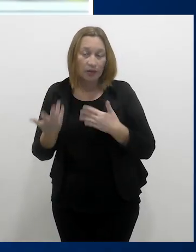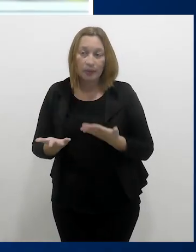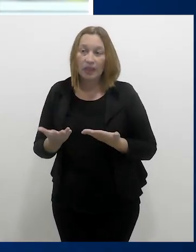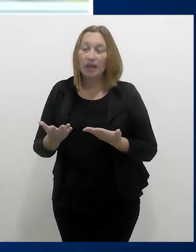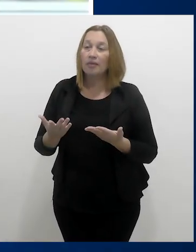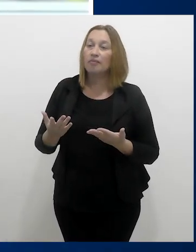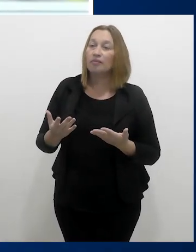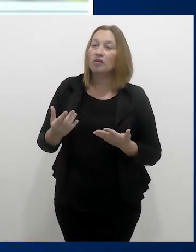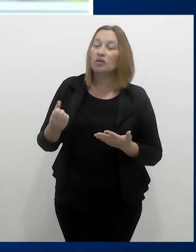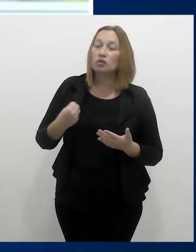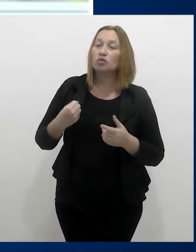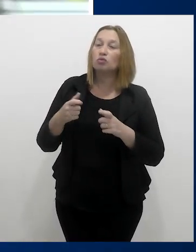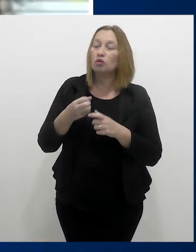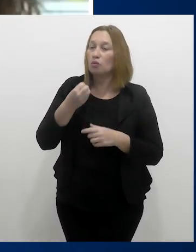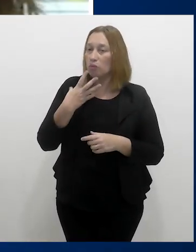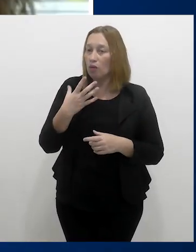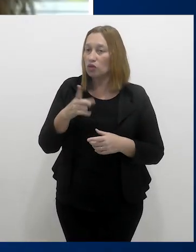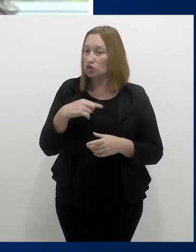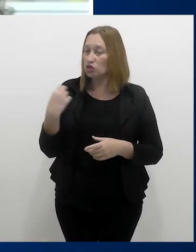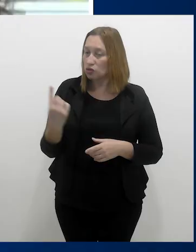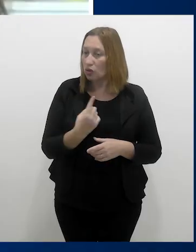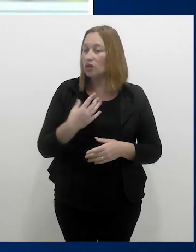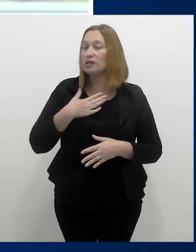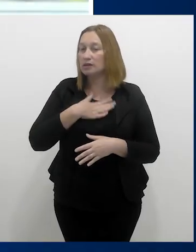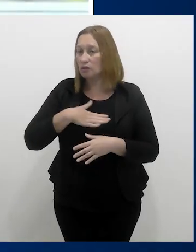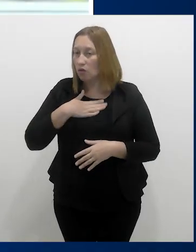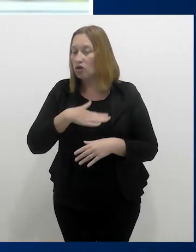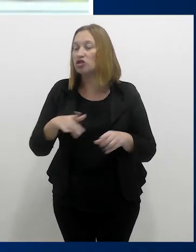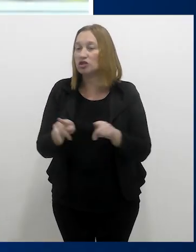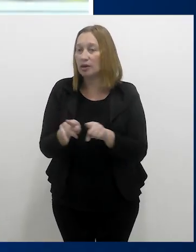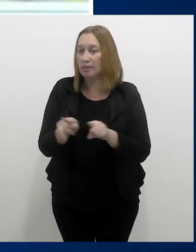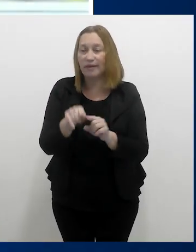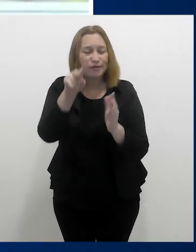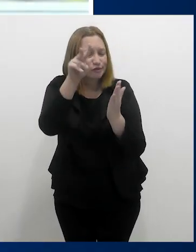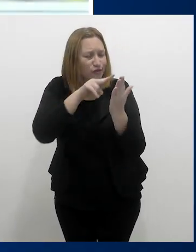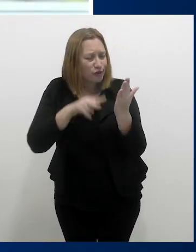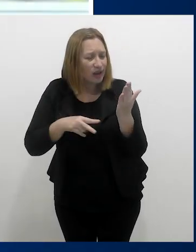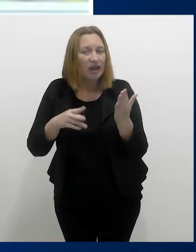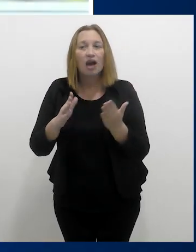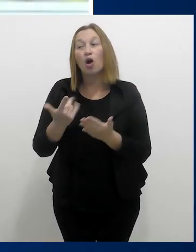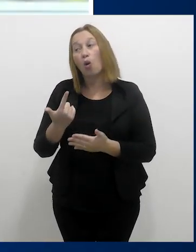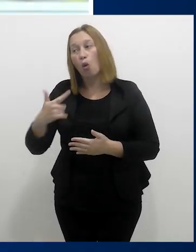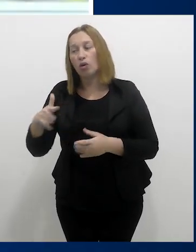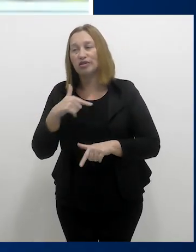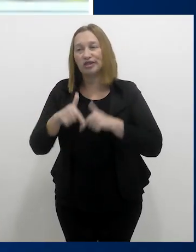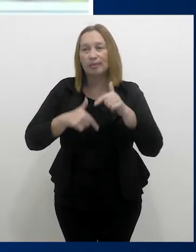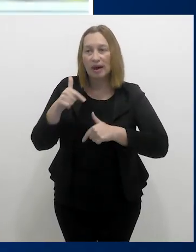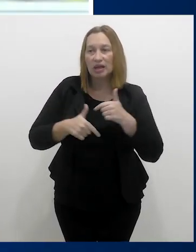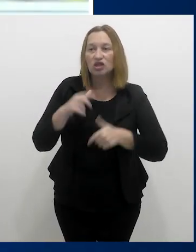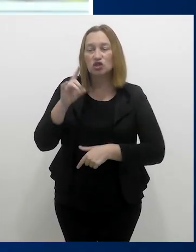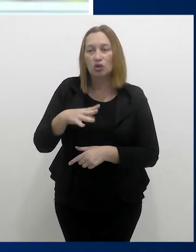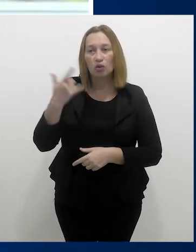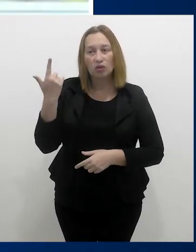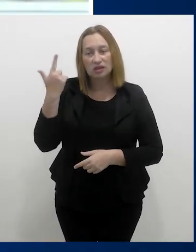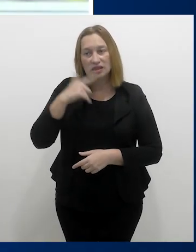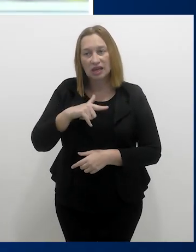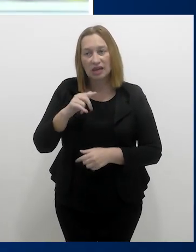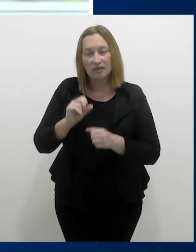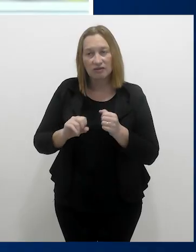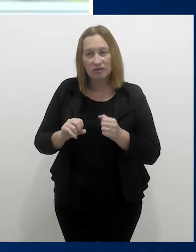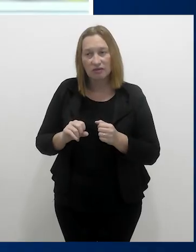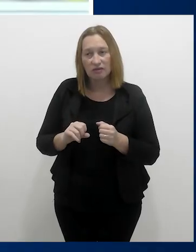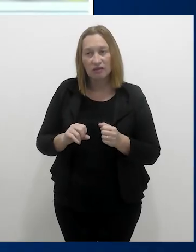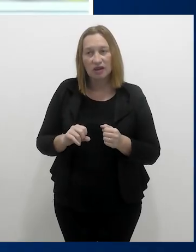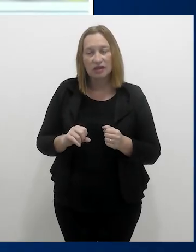E, nossa, a maioria de nós também é, uma ou outra ainda, às vezes, está com muito trabalho, tal, só consegue ler o livro